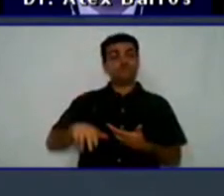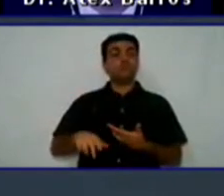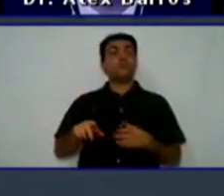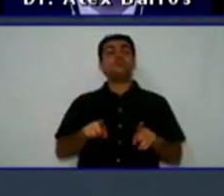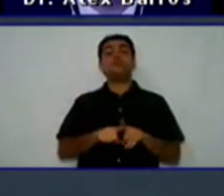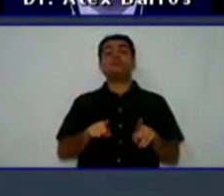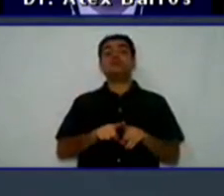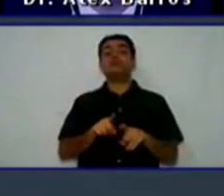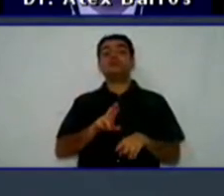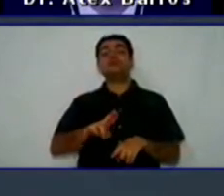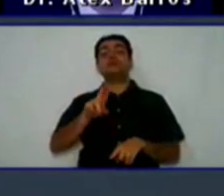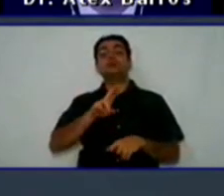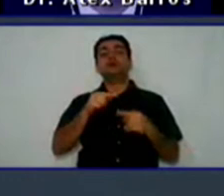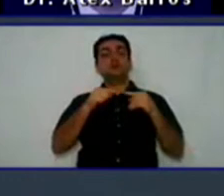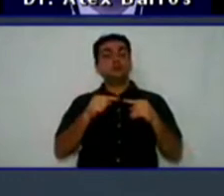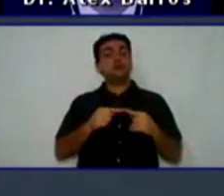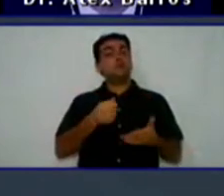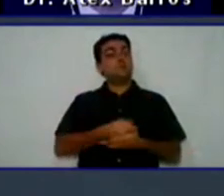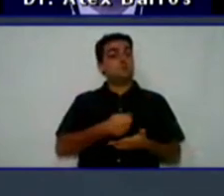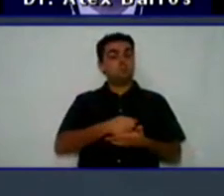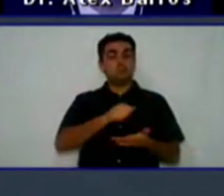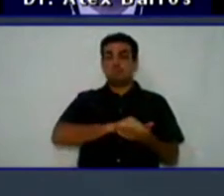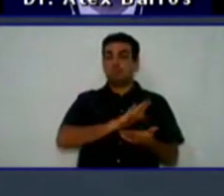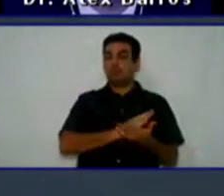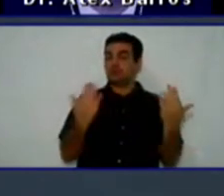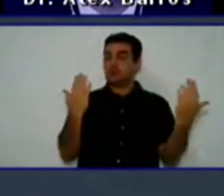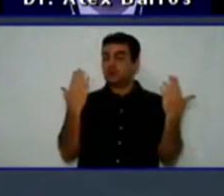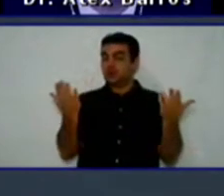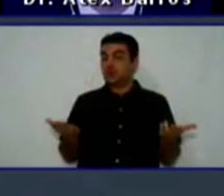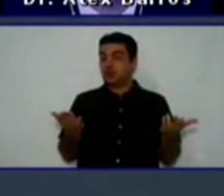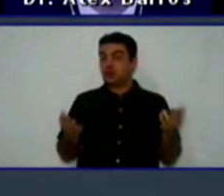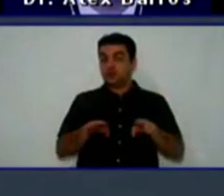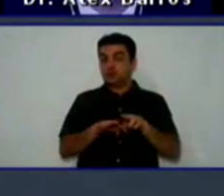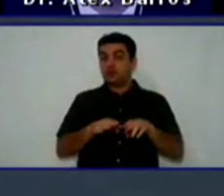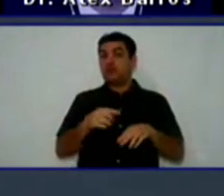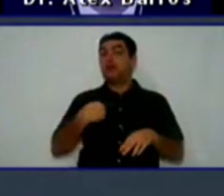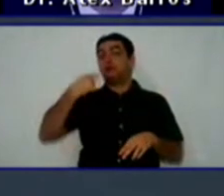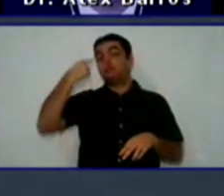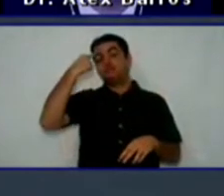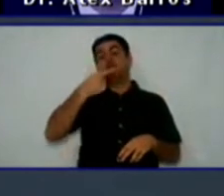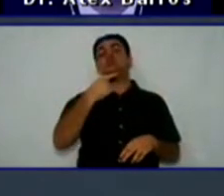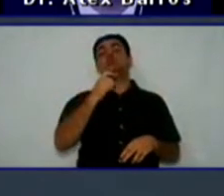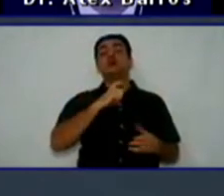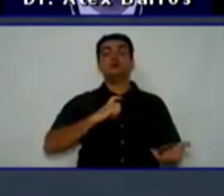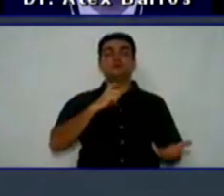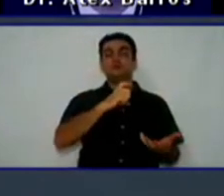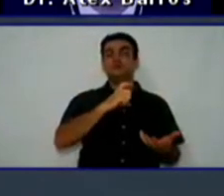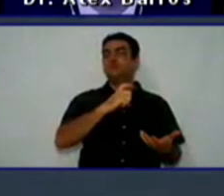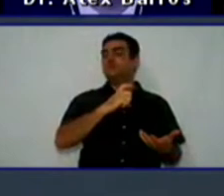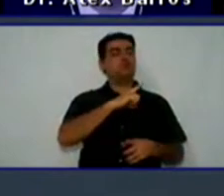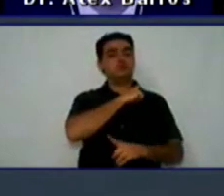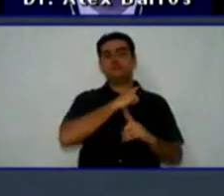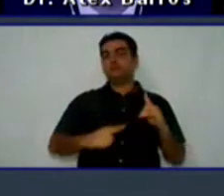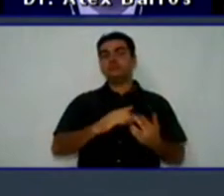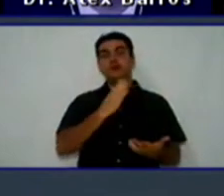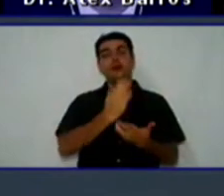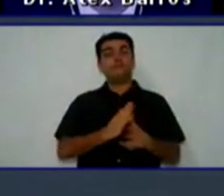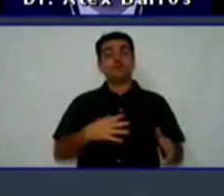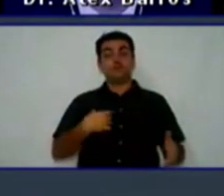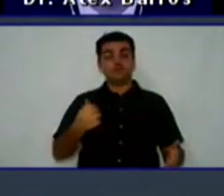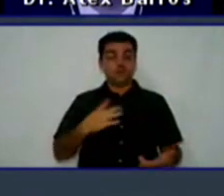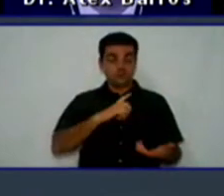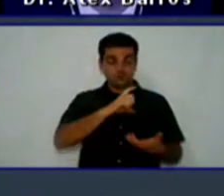observada a aplicação da sanção de forma proporcional e razoável, determina-se a suspensão do repasse de cotas novas do